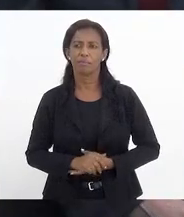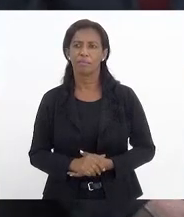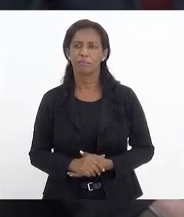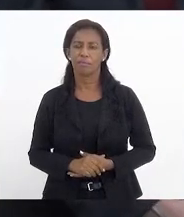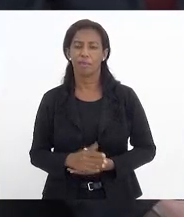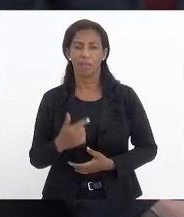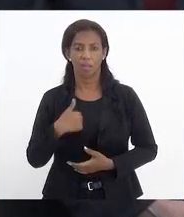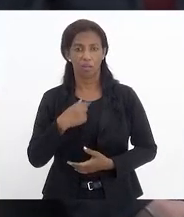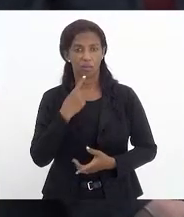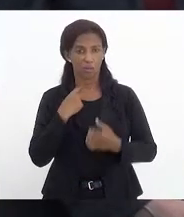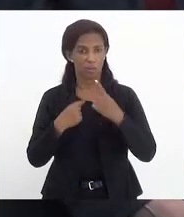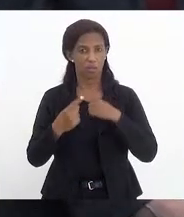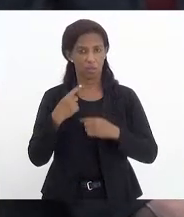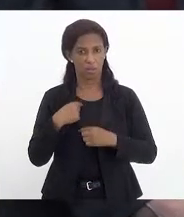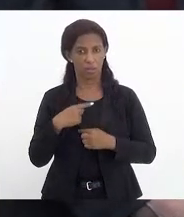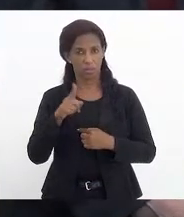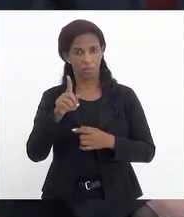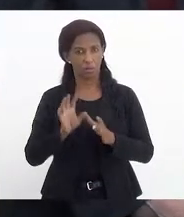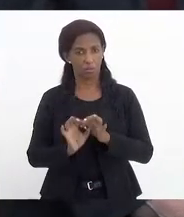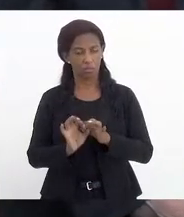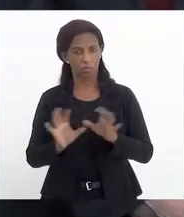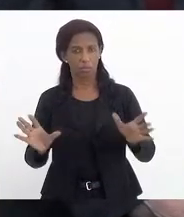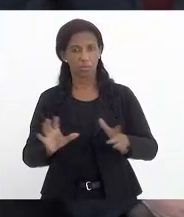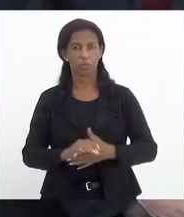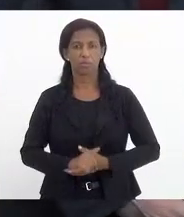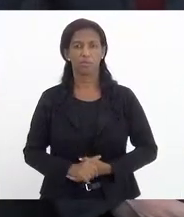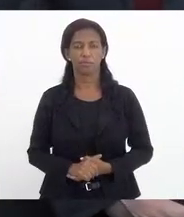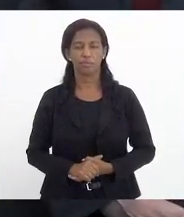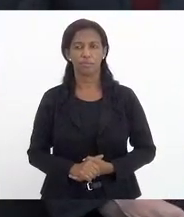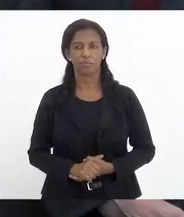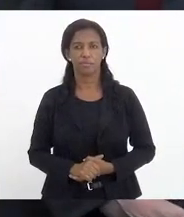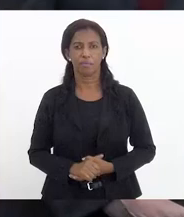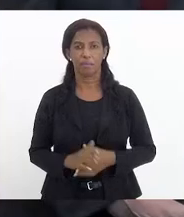eu desejaria que o senhor autorizasse